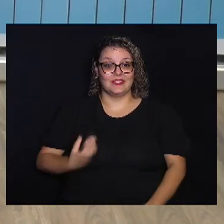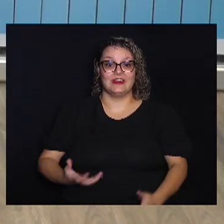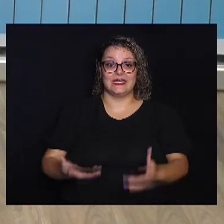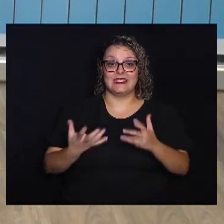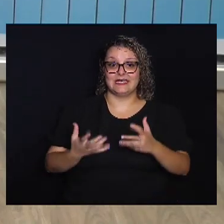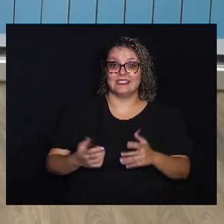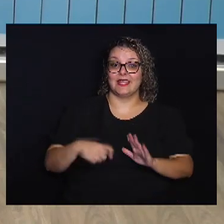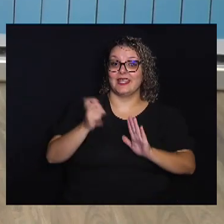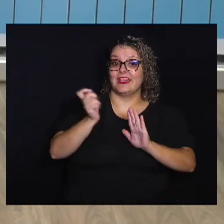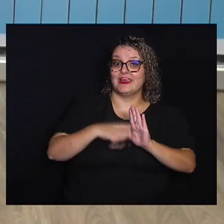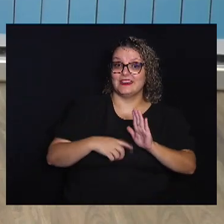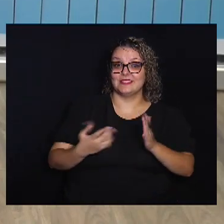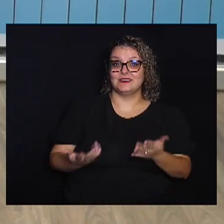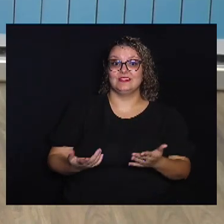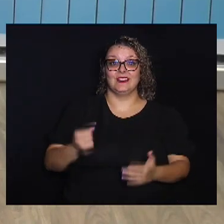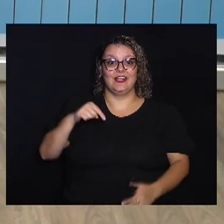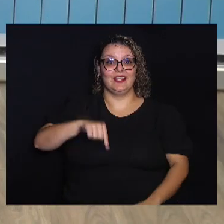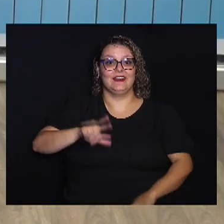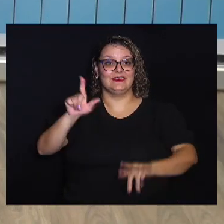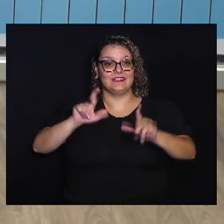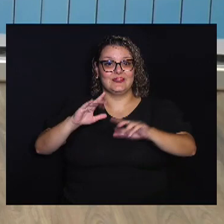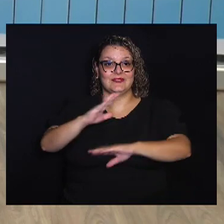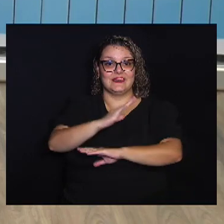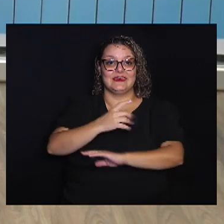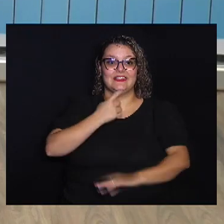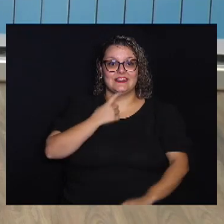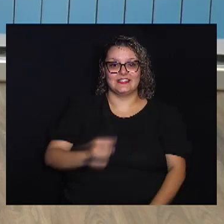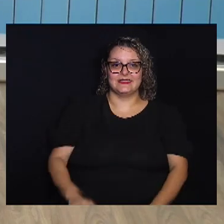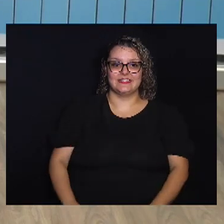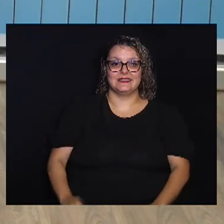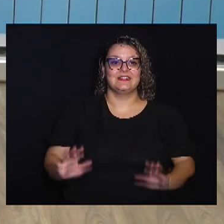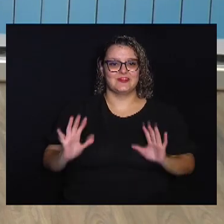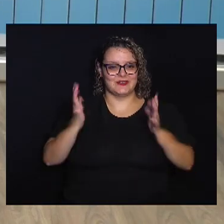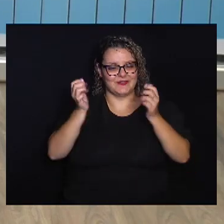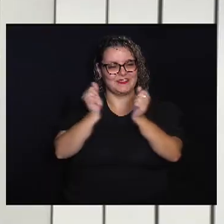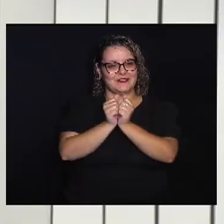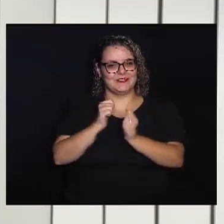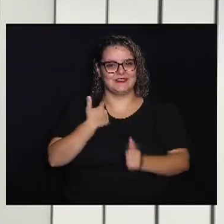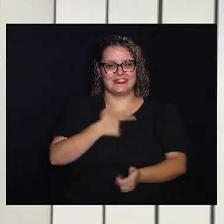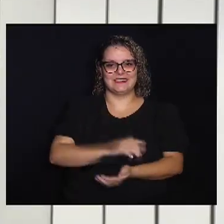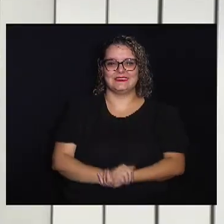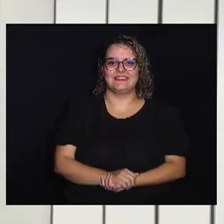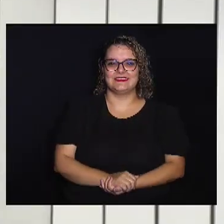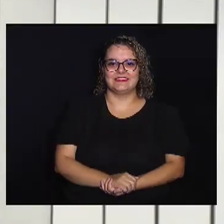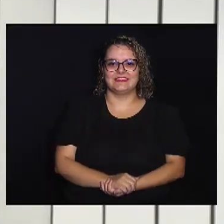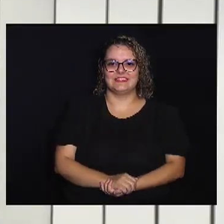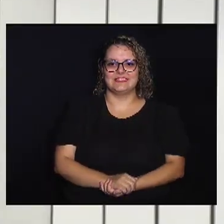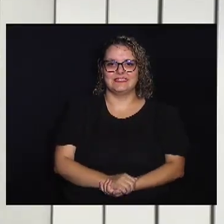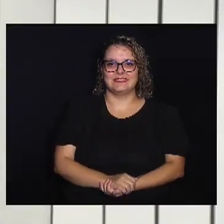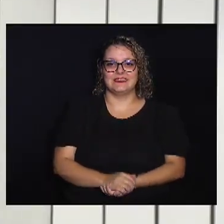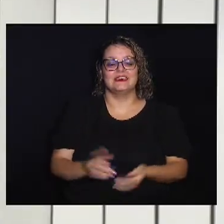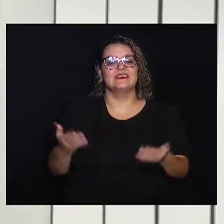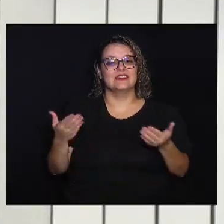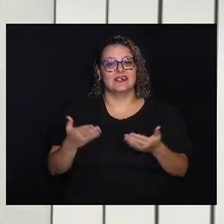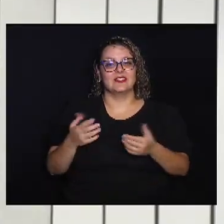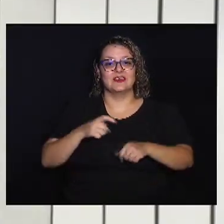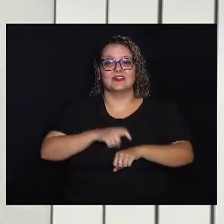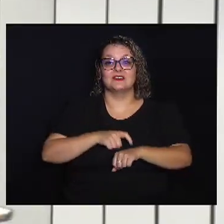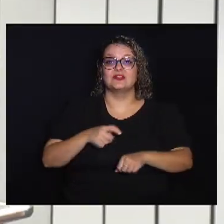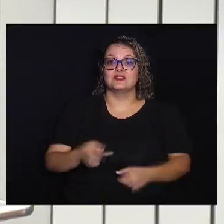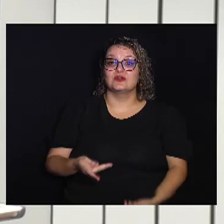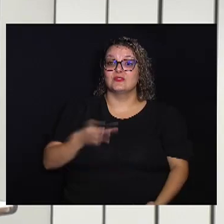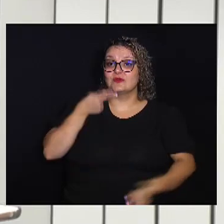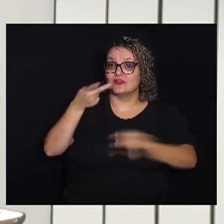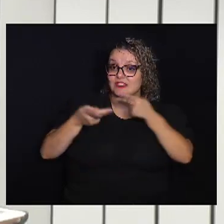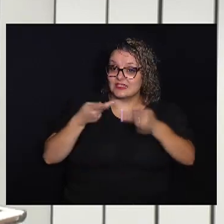deixar registrado aqui na TV Câmara Campinas. Comemore com a gente. Olha, e agora é hora de nós falarmos